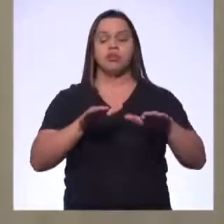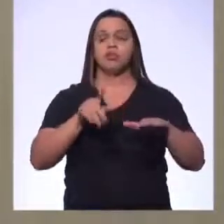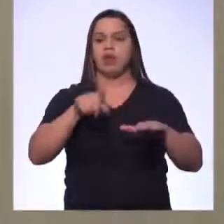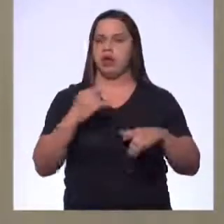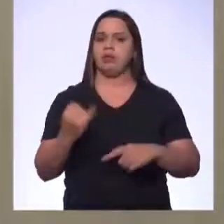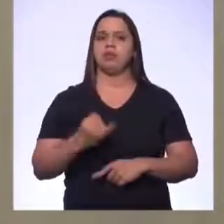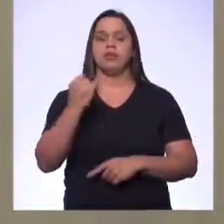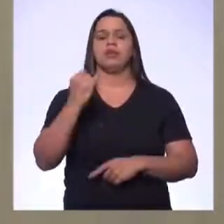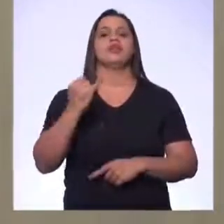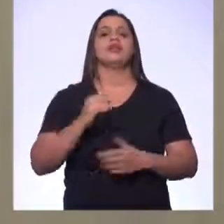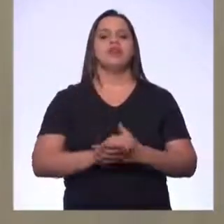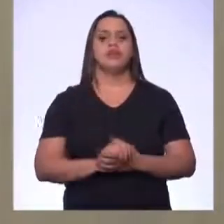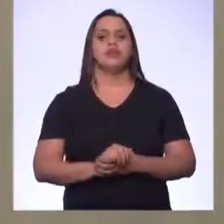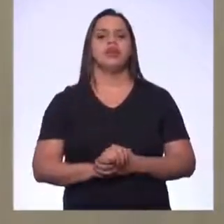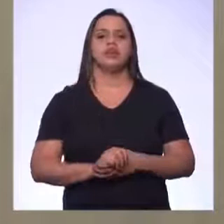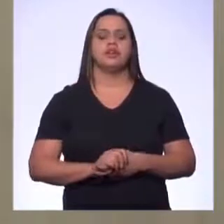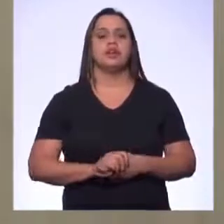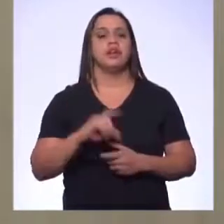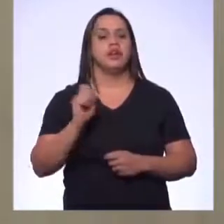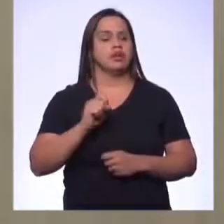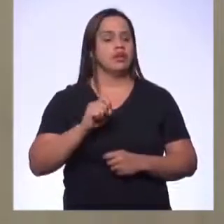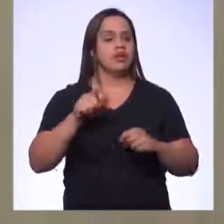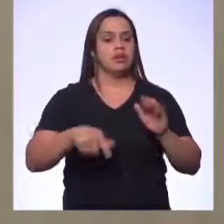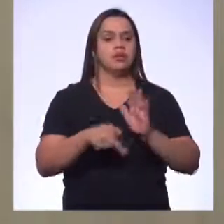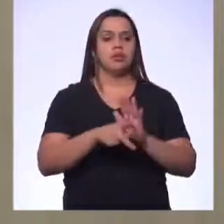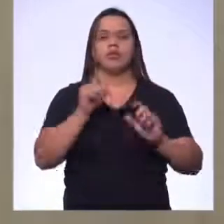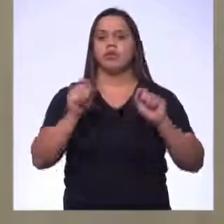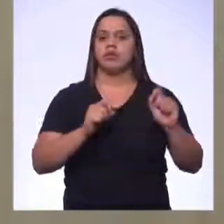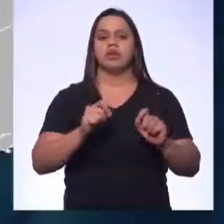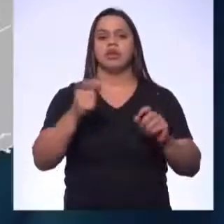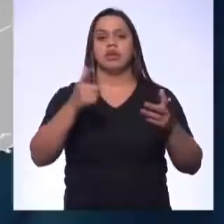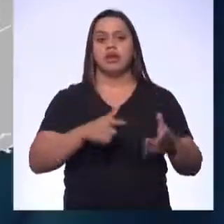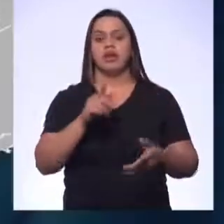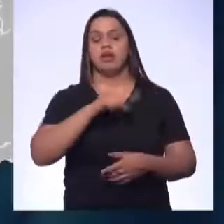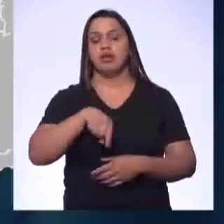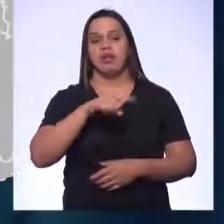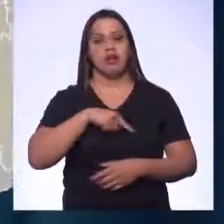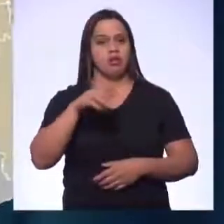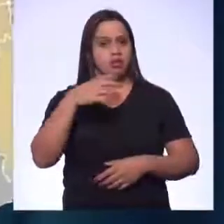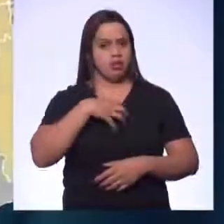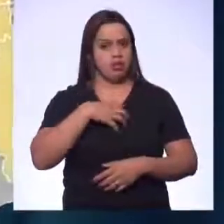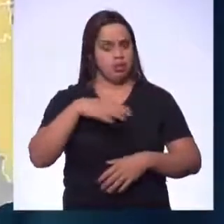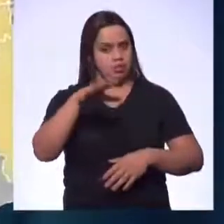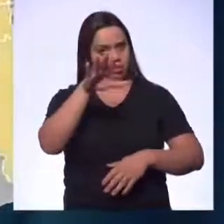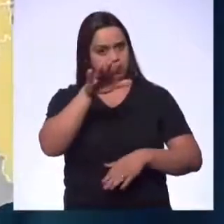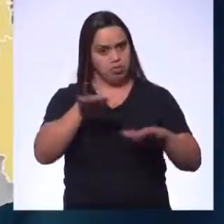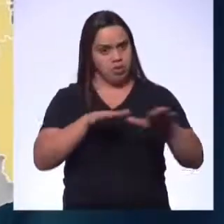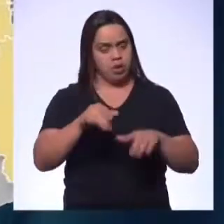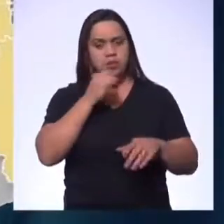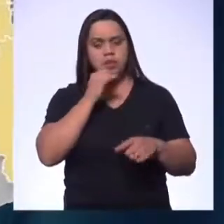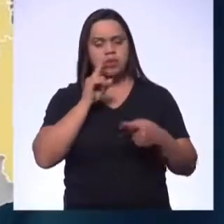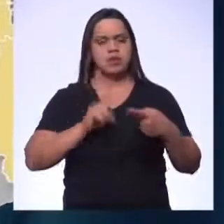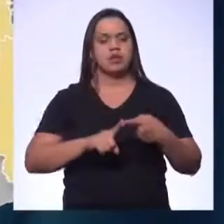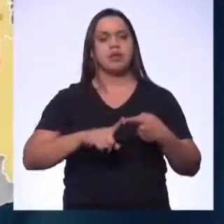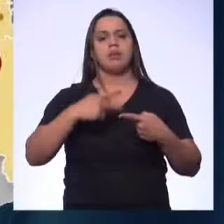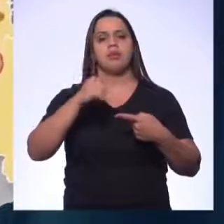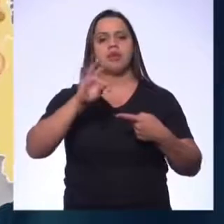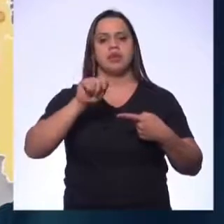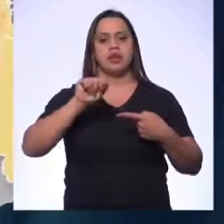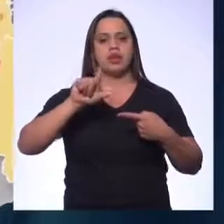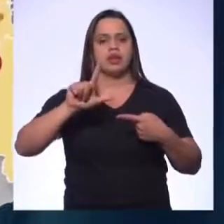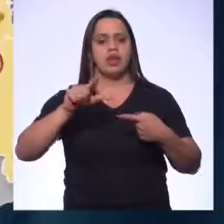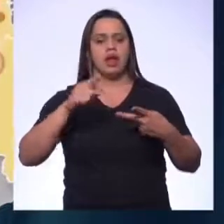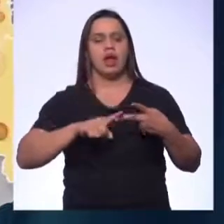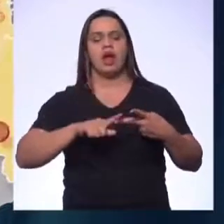importante. Regiões que não constavam da norma sísmica brasileira. Por exemplo, a região do Pantanal, na região central